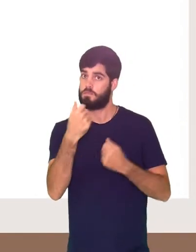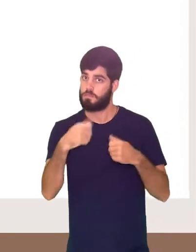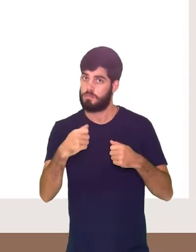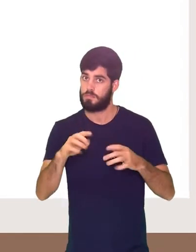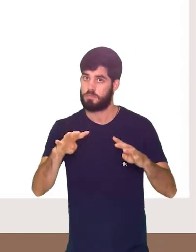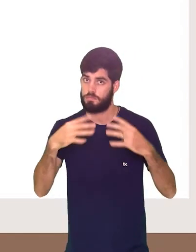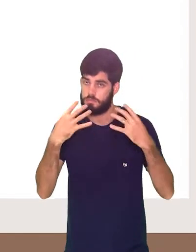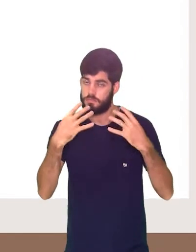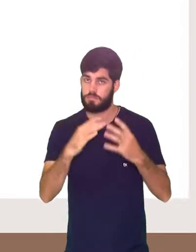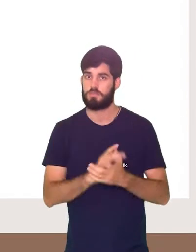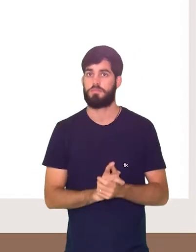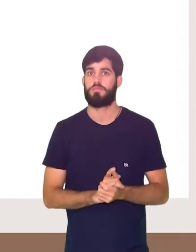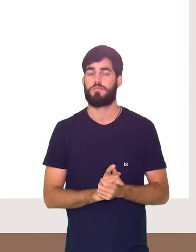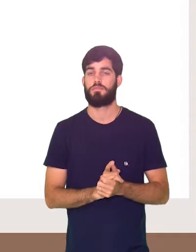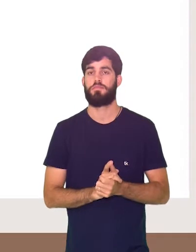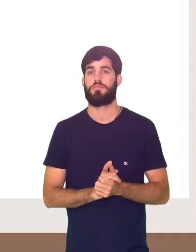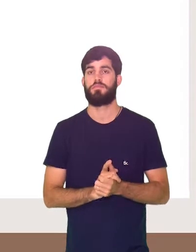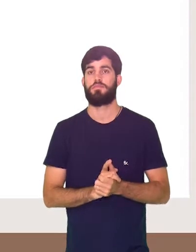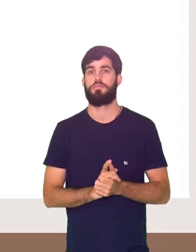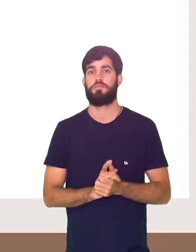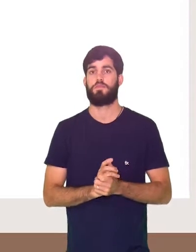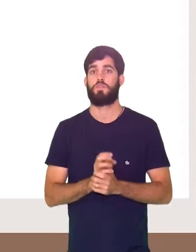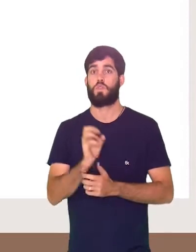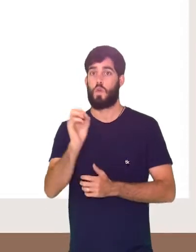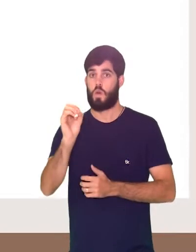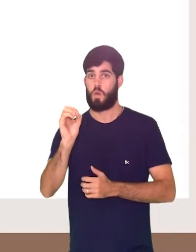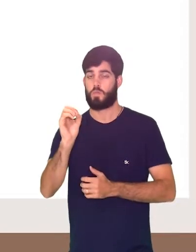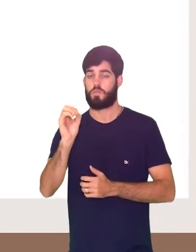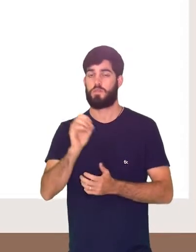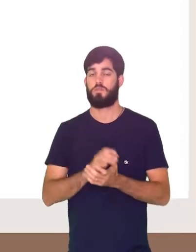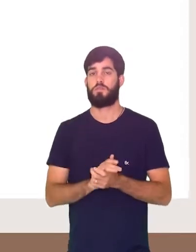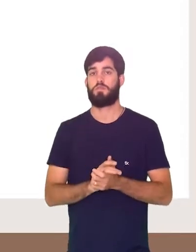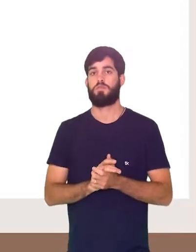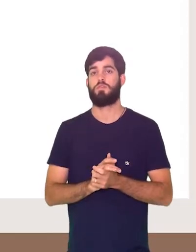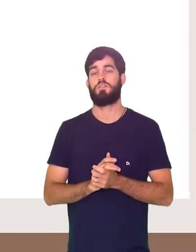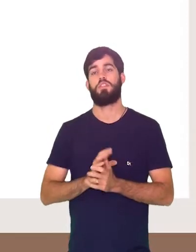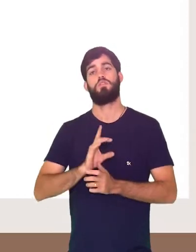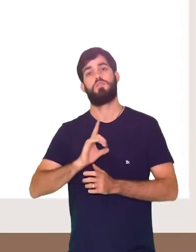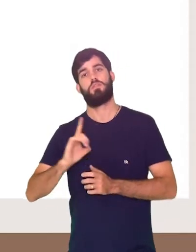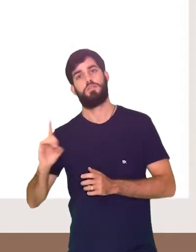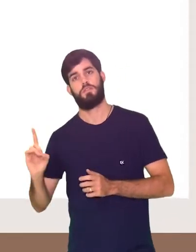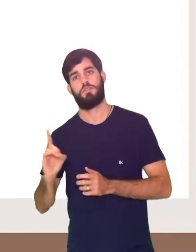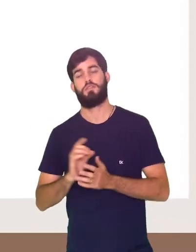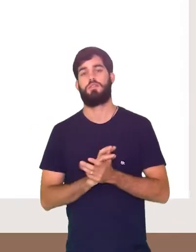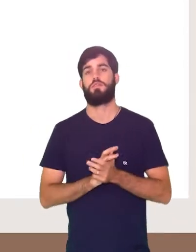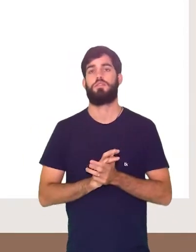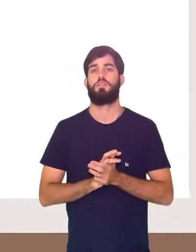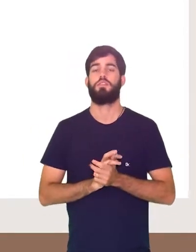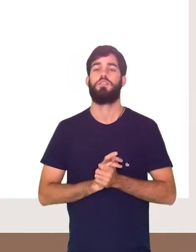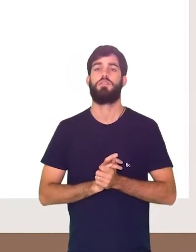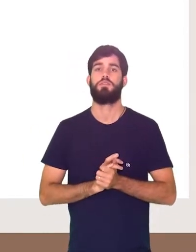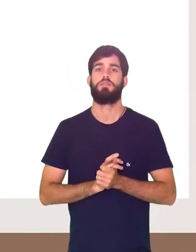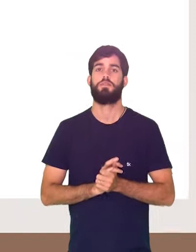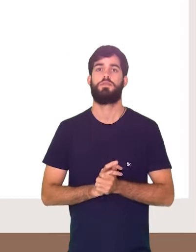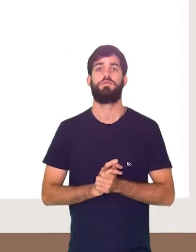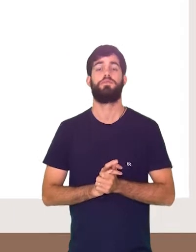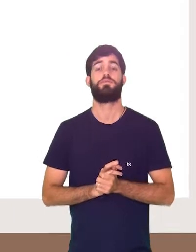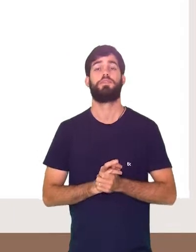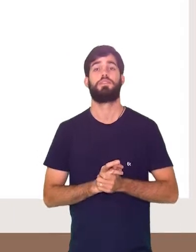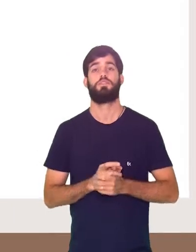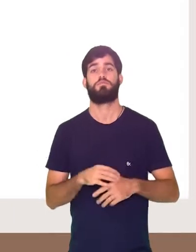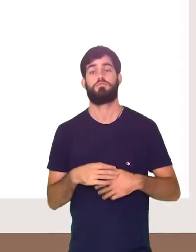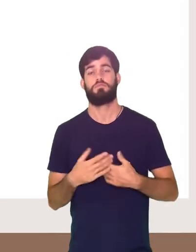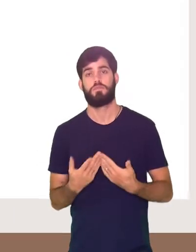viu? Oxidação, o elétron fica representado do lado direito da célula.